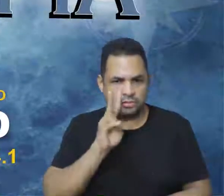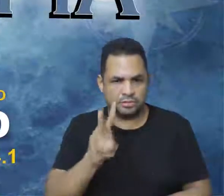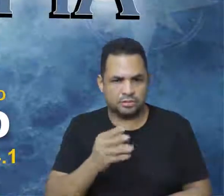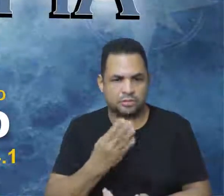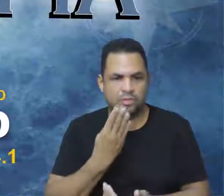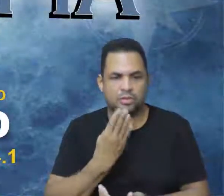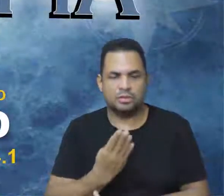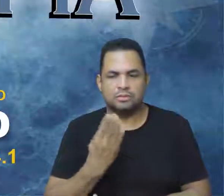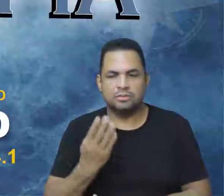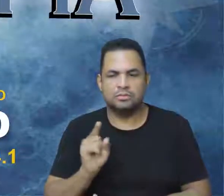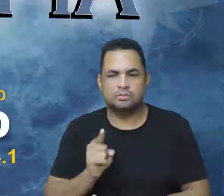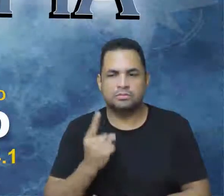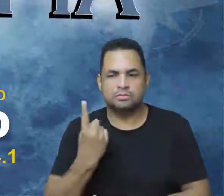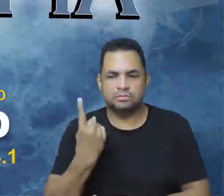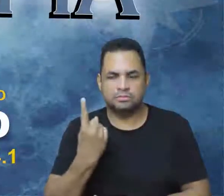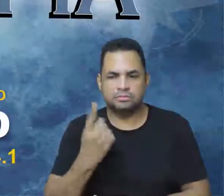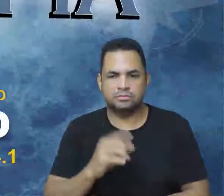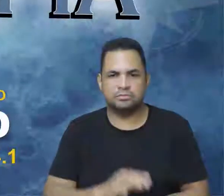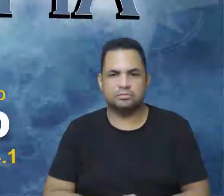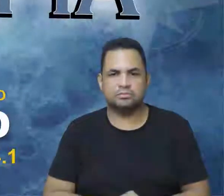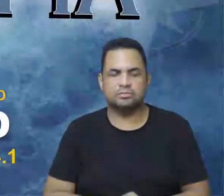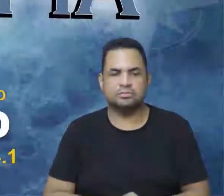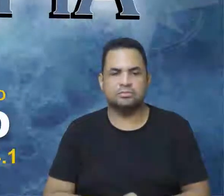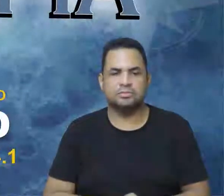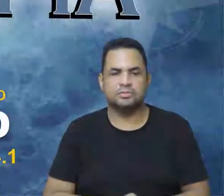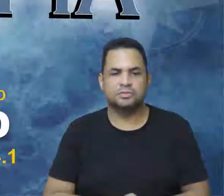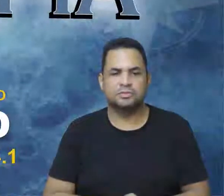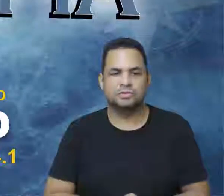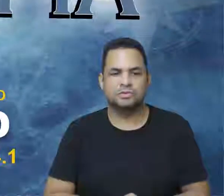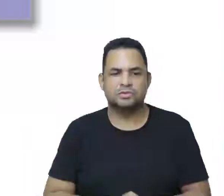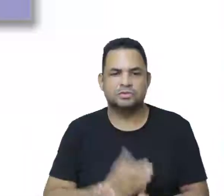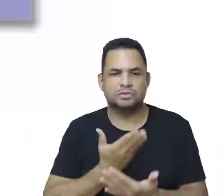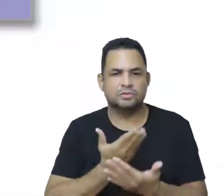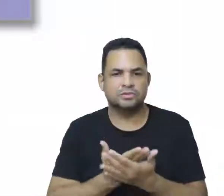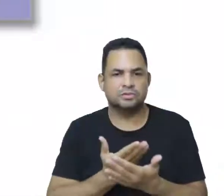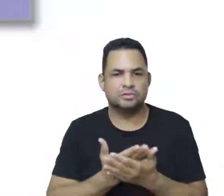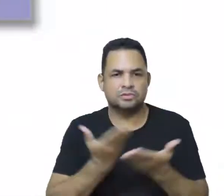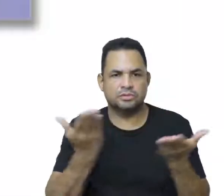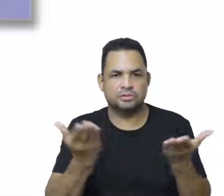aula 44.1, nós iremos falar de